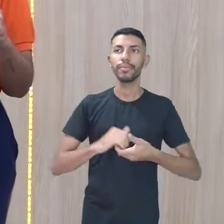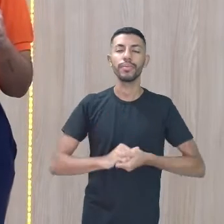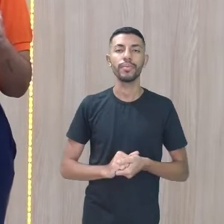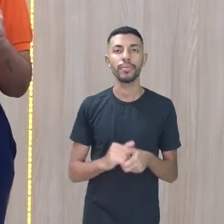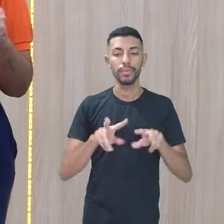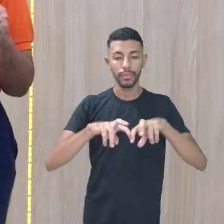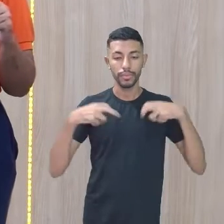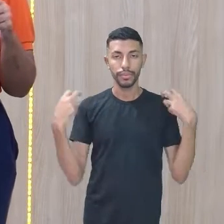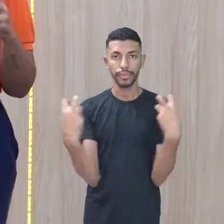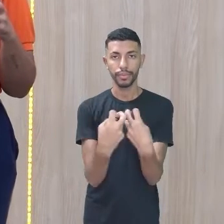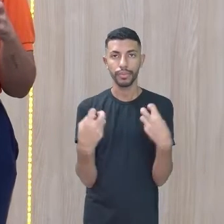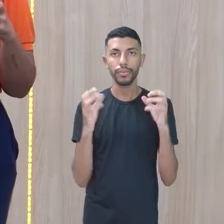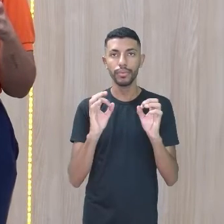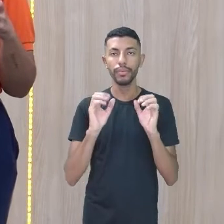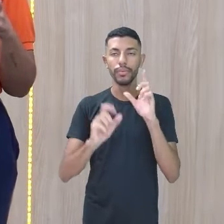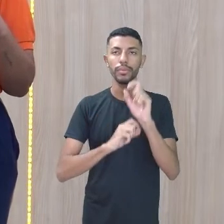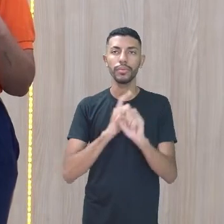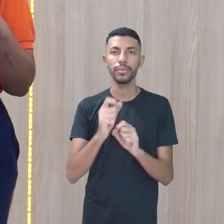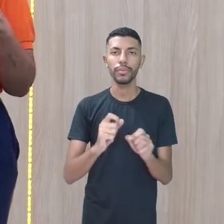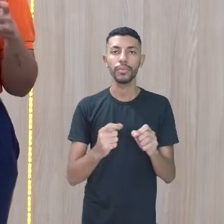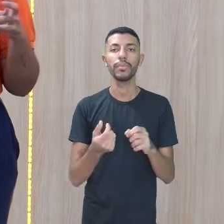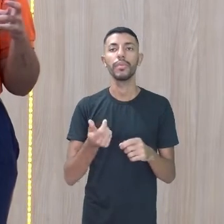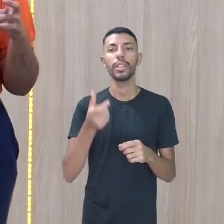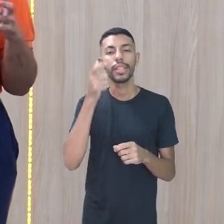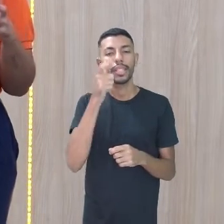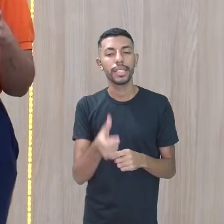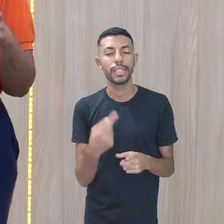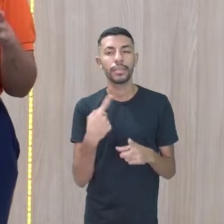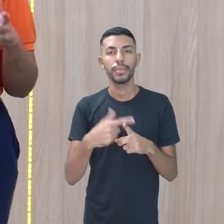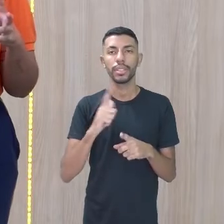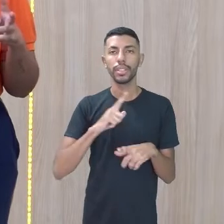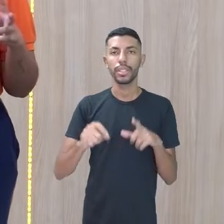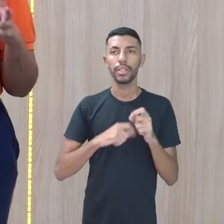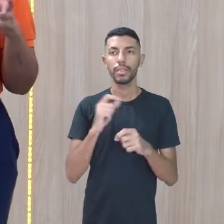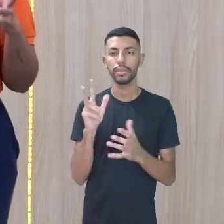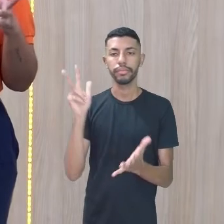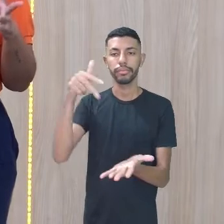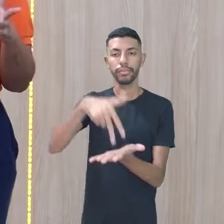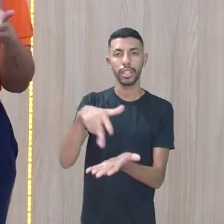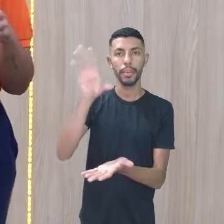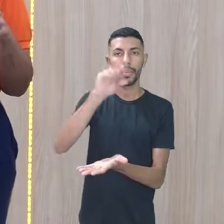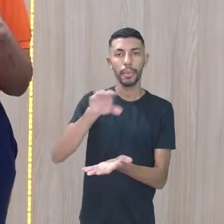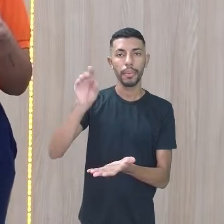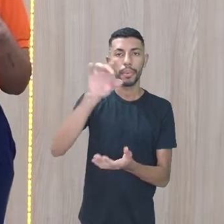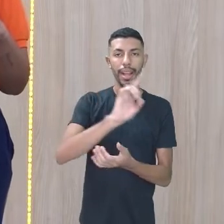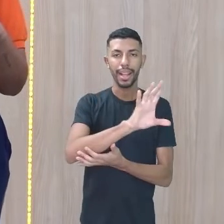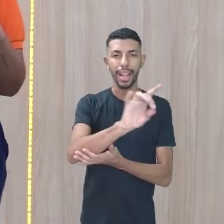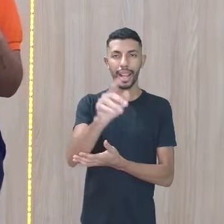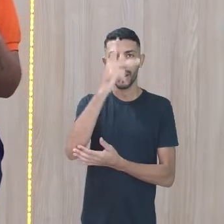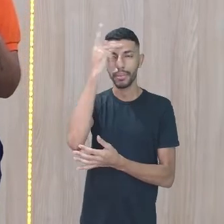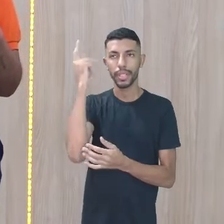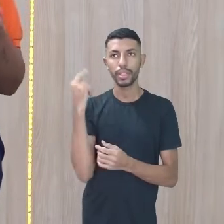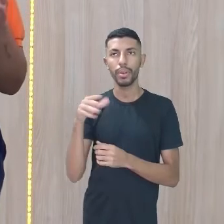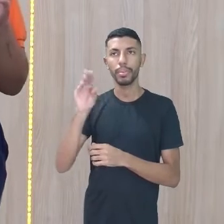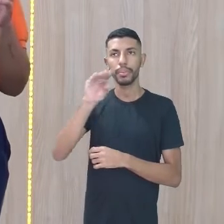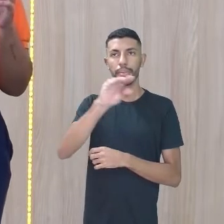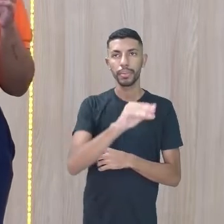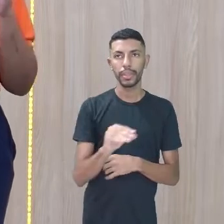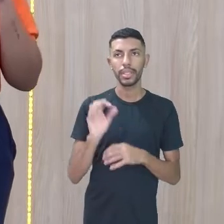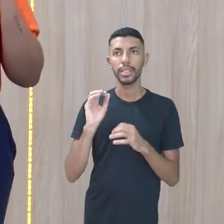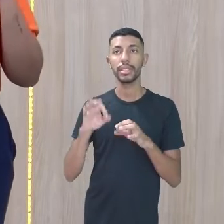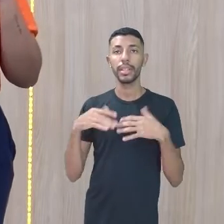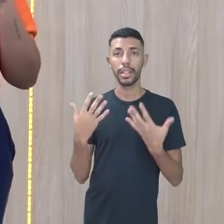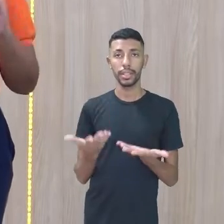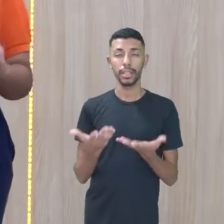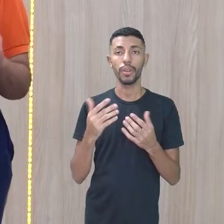A mesa redonda é interessante porque dá um local de fala para todo mundo, dá um tempo de fala e aí